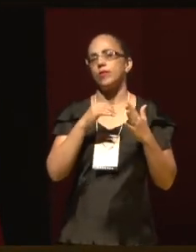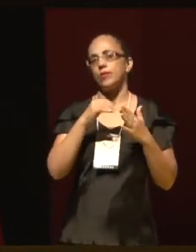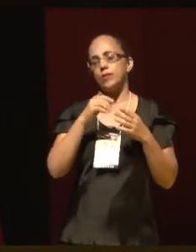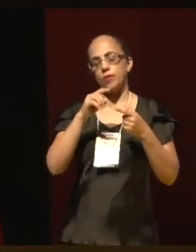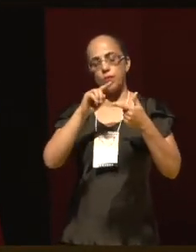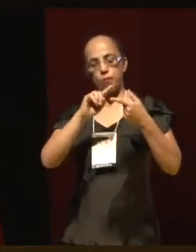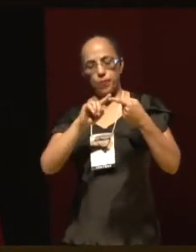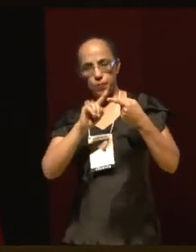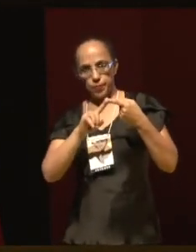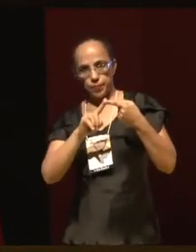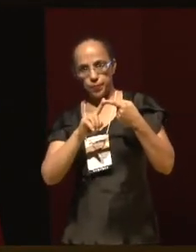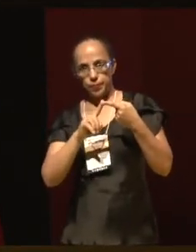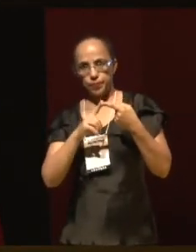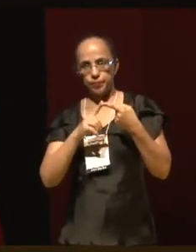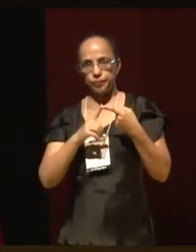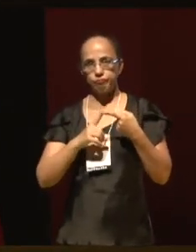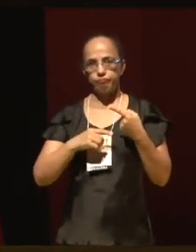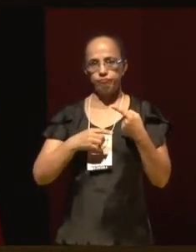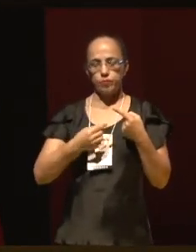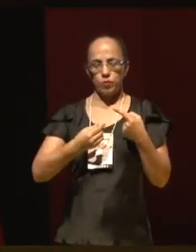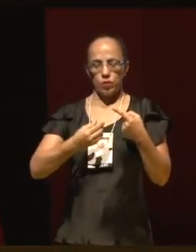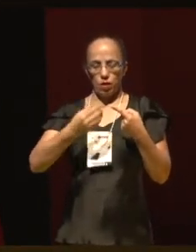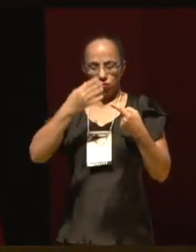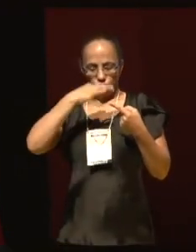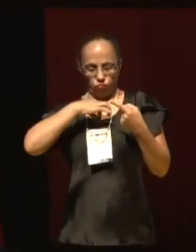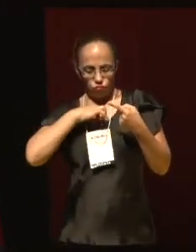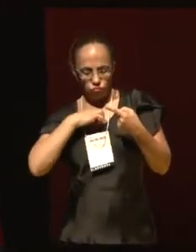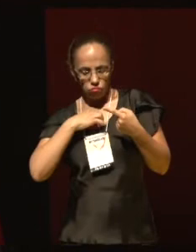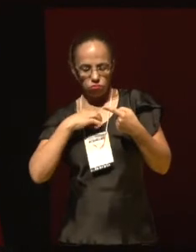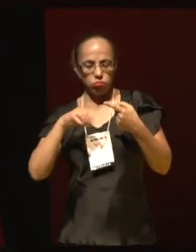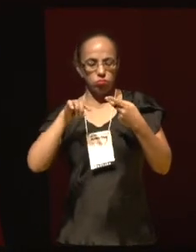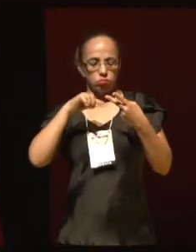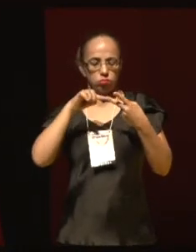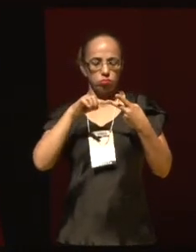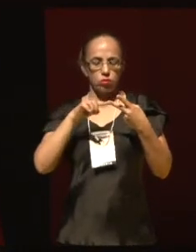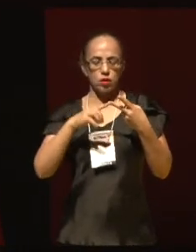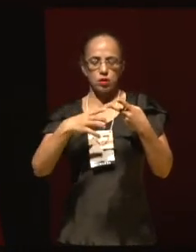Instinto mais sentimento.